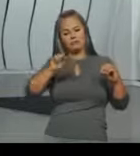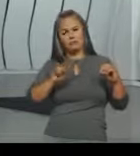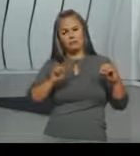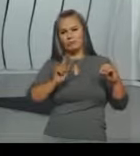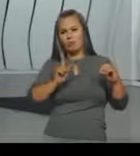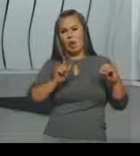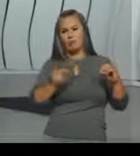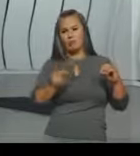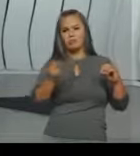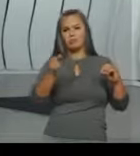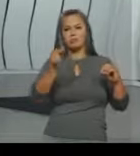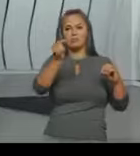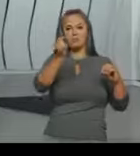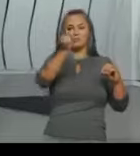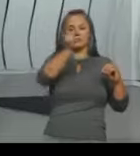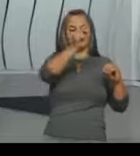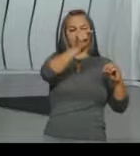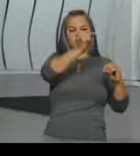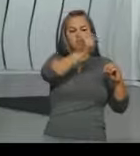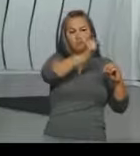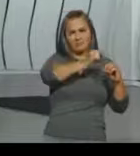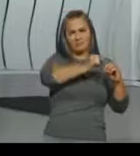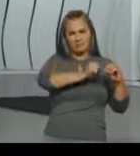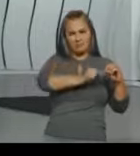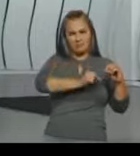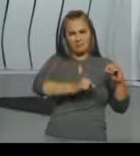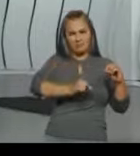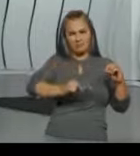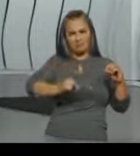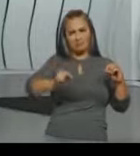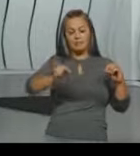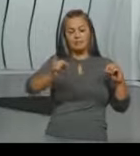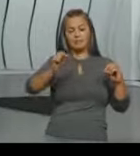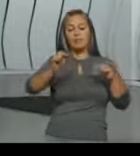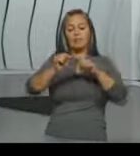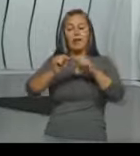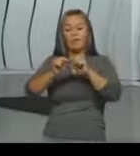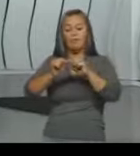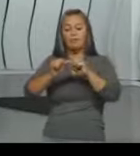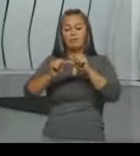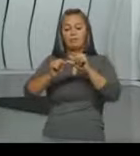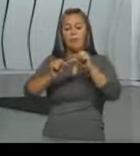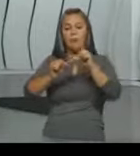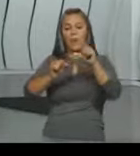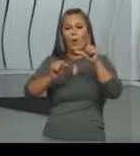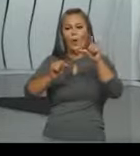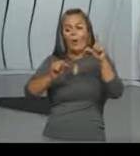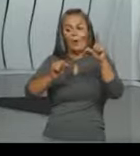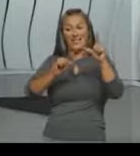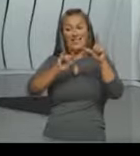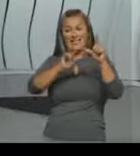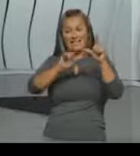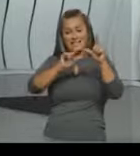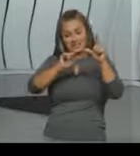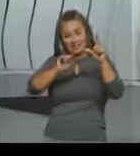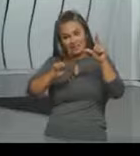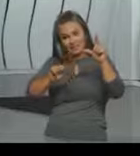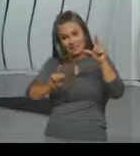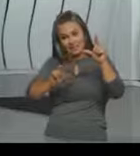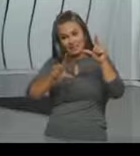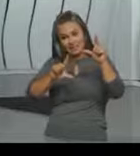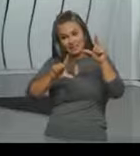sentido anti-horário, ele estará crescendo. Então, ele cresce no sentido anti-horário e decresce no sentido